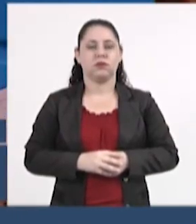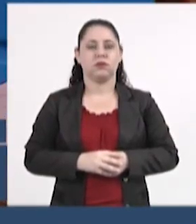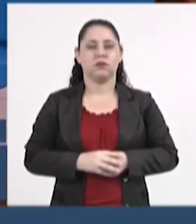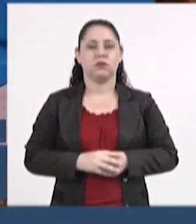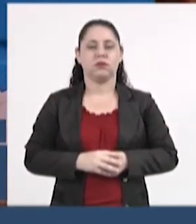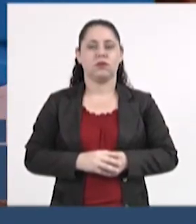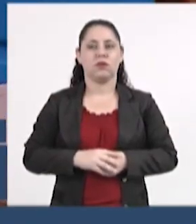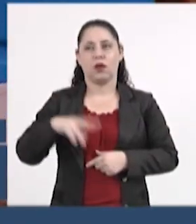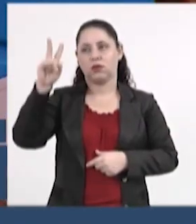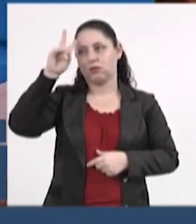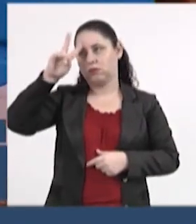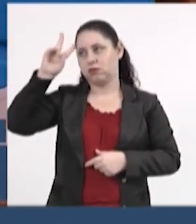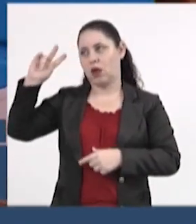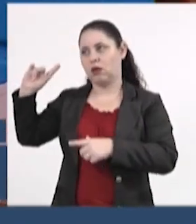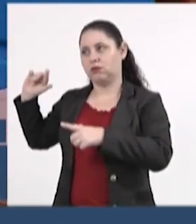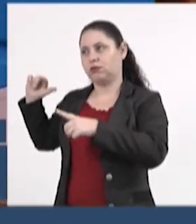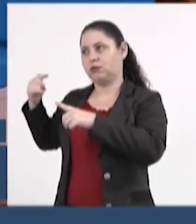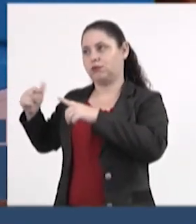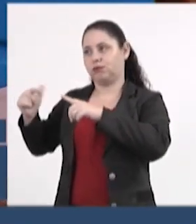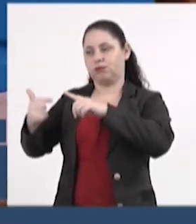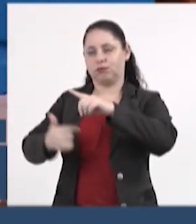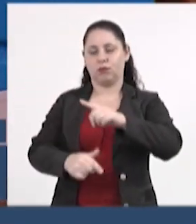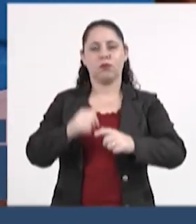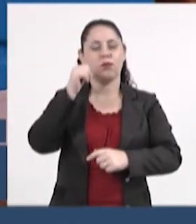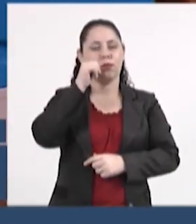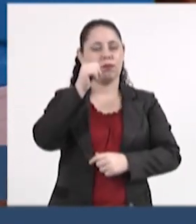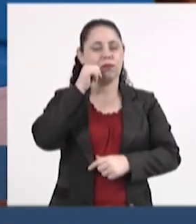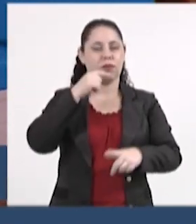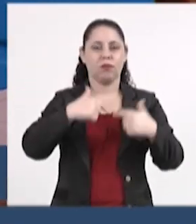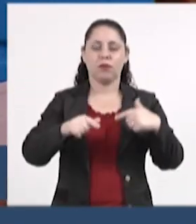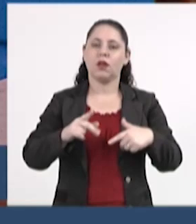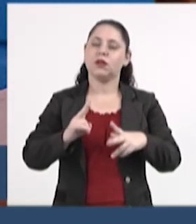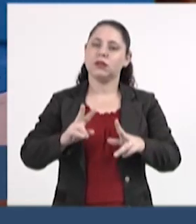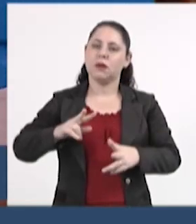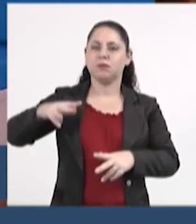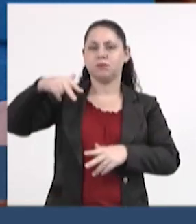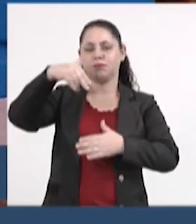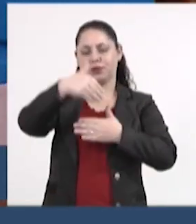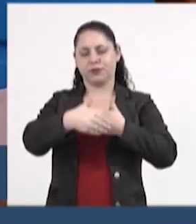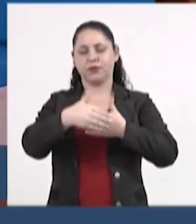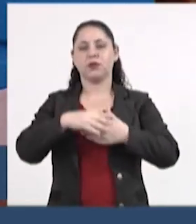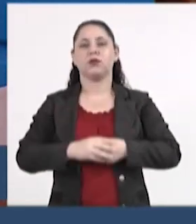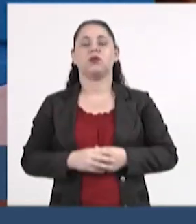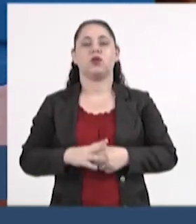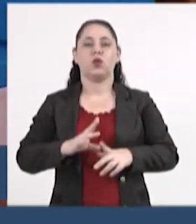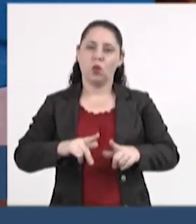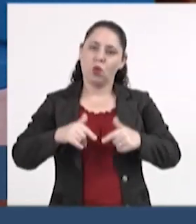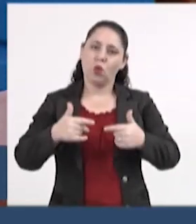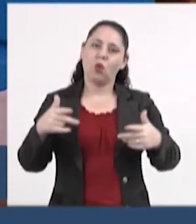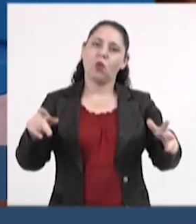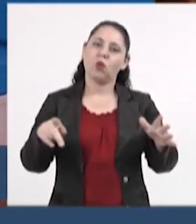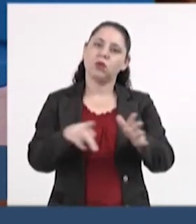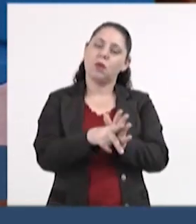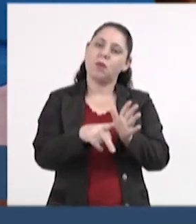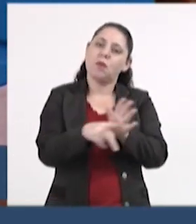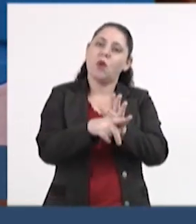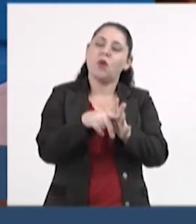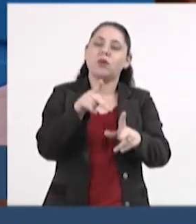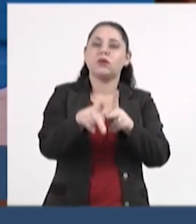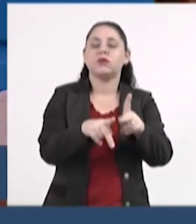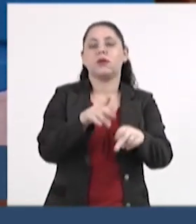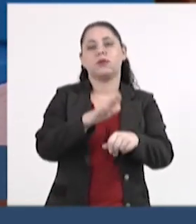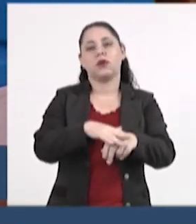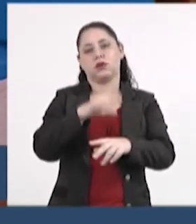Ao longo da história, nós, mulheres trabalhadoras, sempre estivemos na linha de frente das lutas populares por